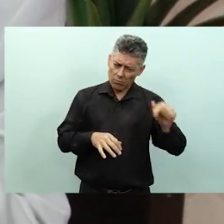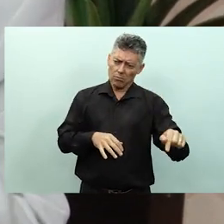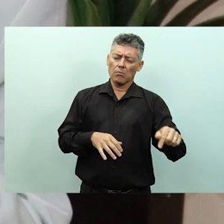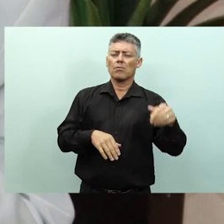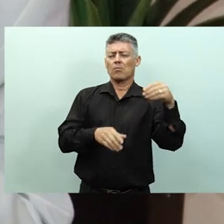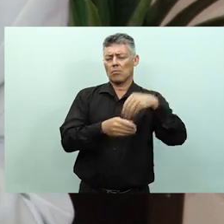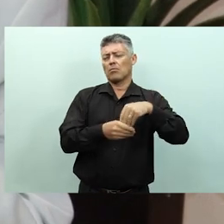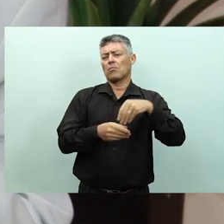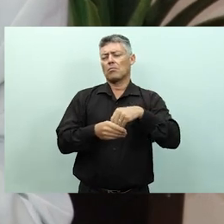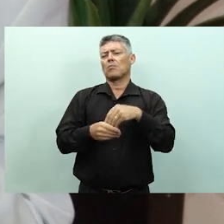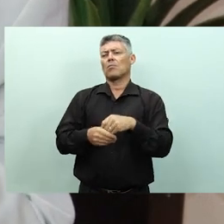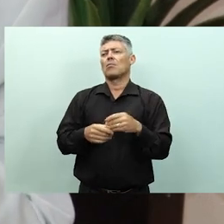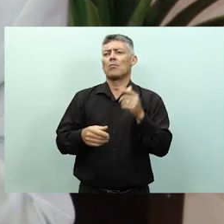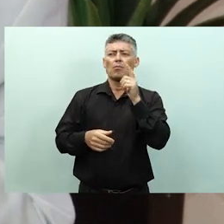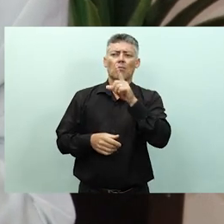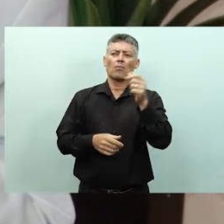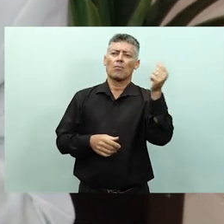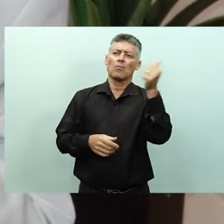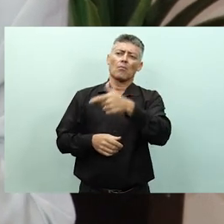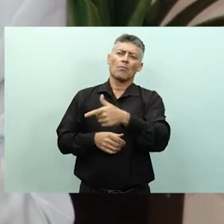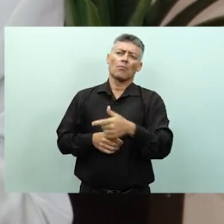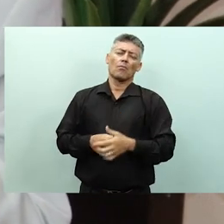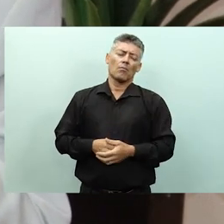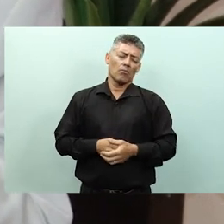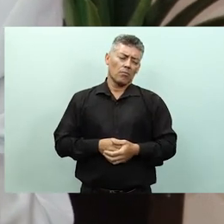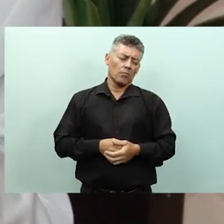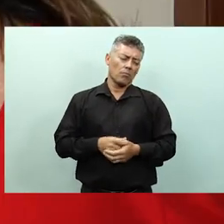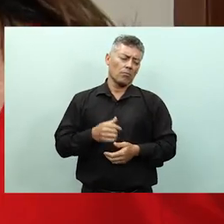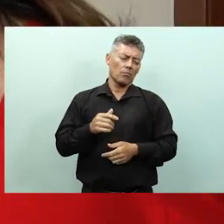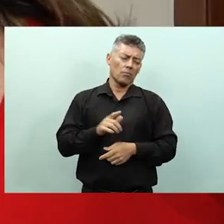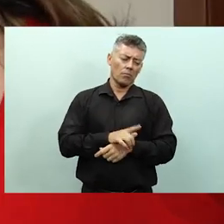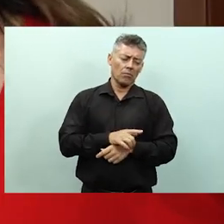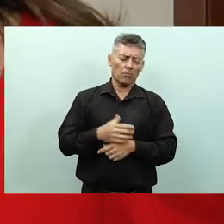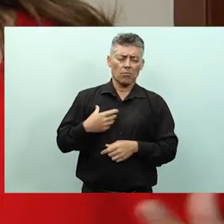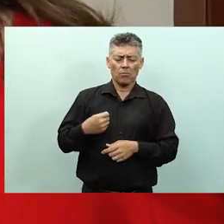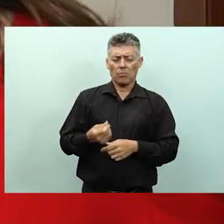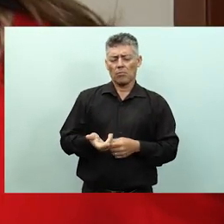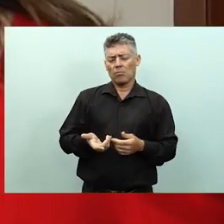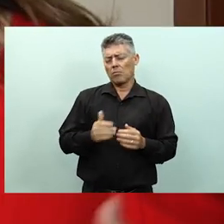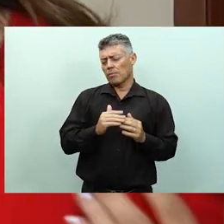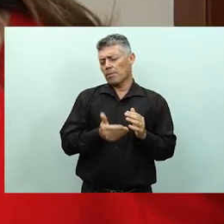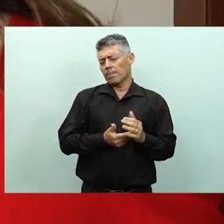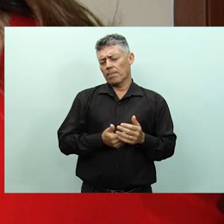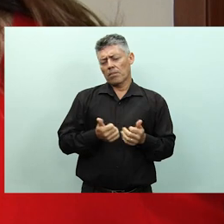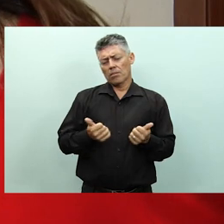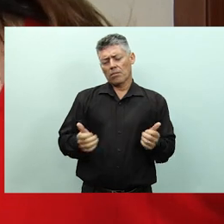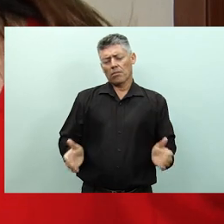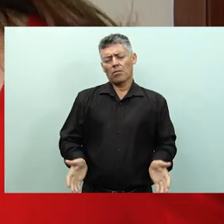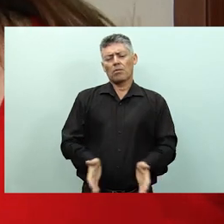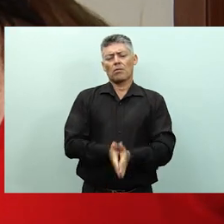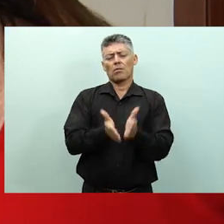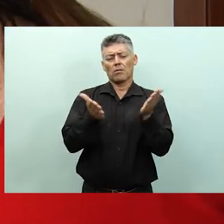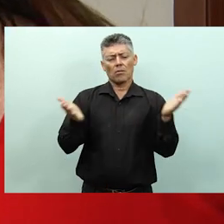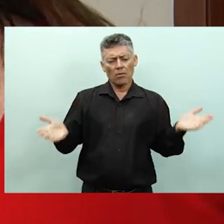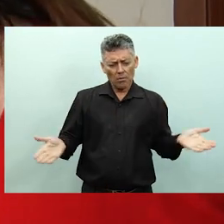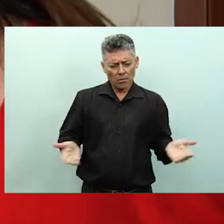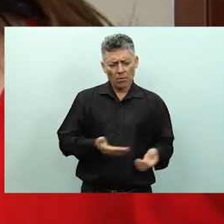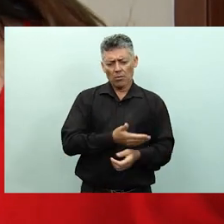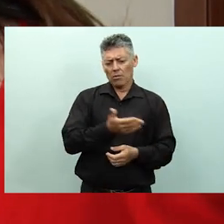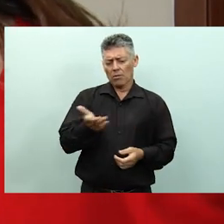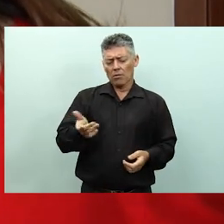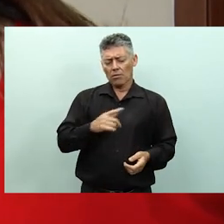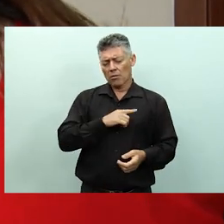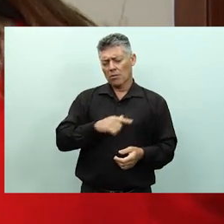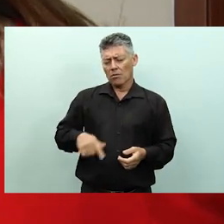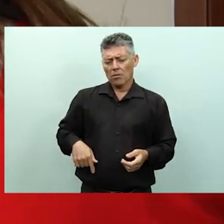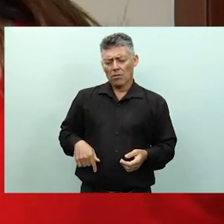70 mil votos do senador Garibaldi Filho. Todo mundo dizia: ah, o adversário de Vilma é imbatível, é